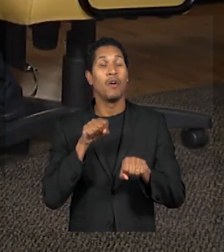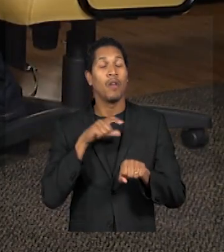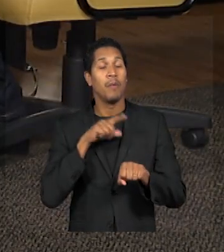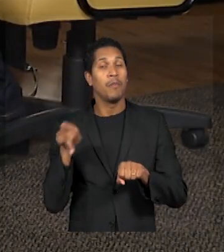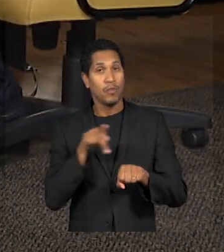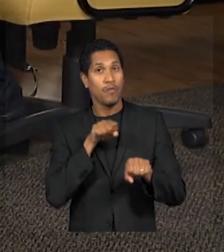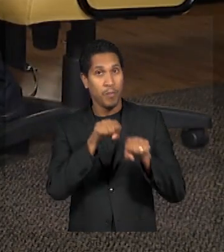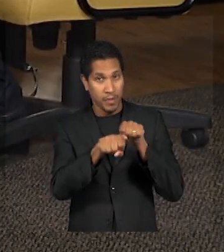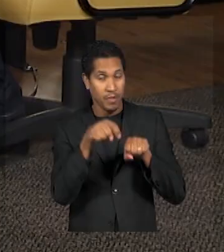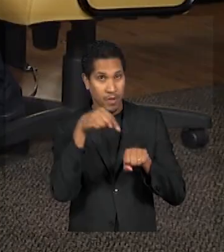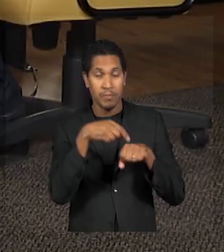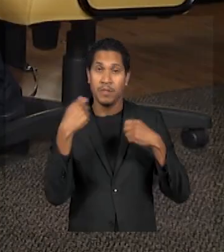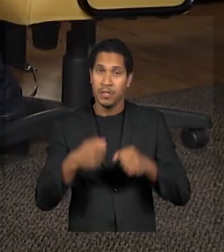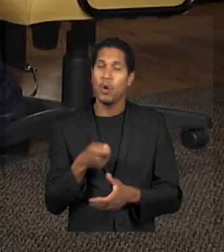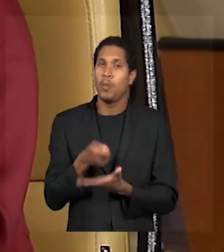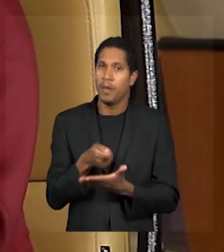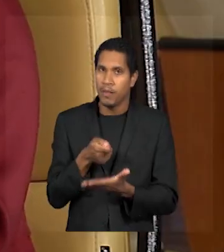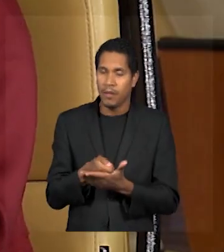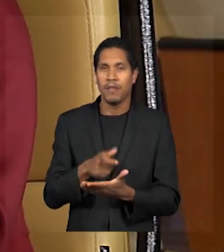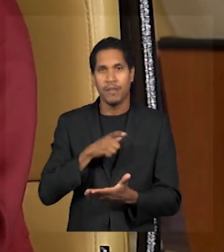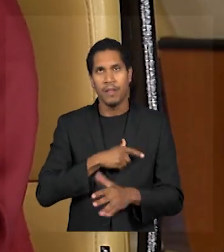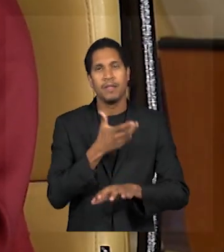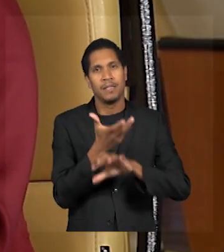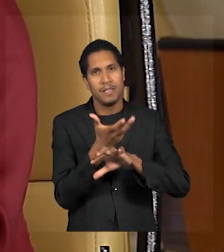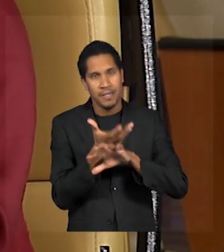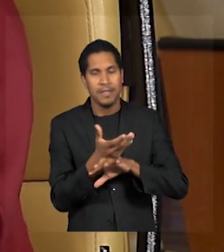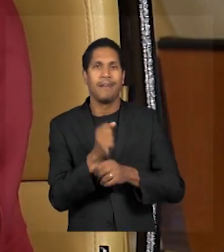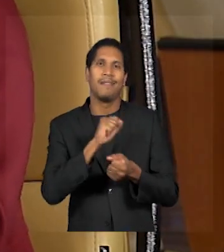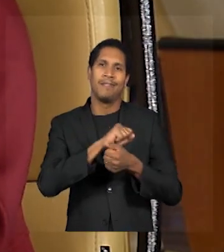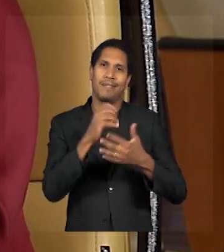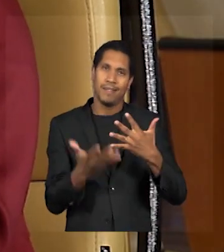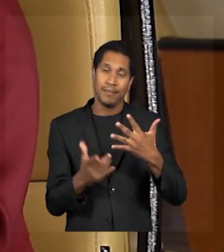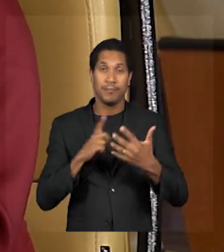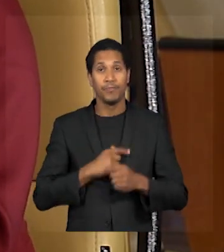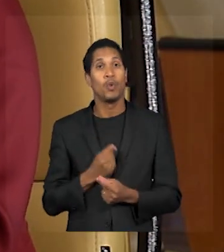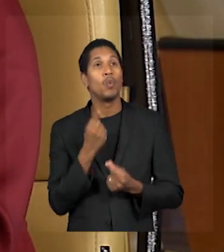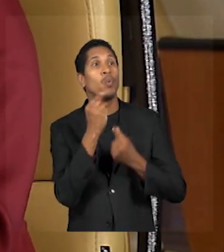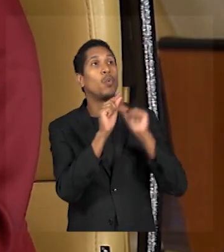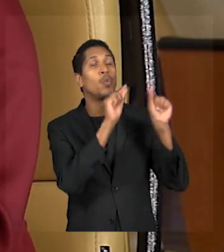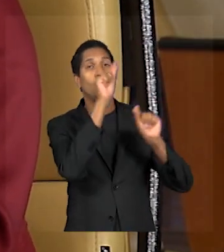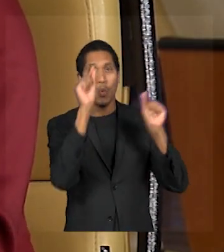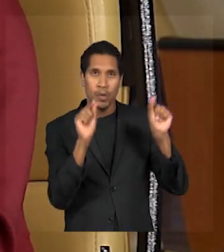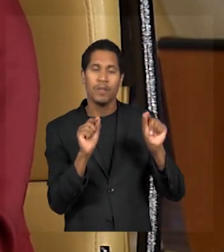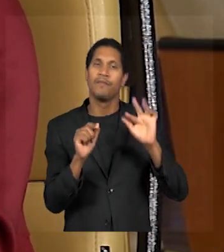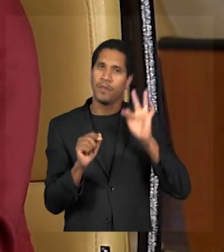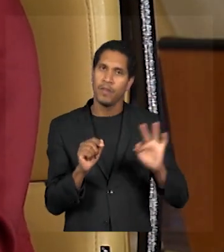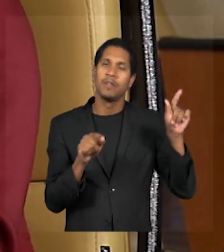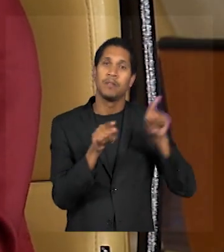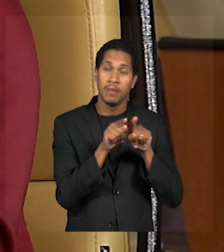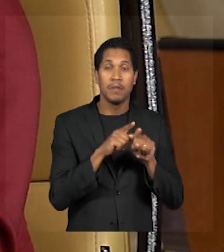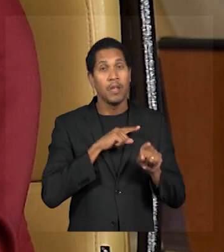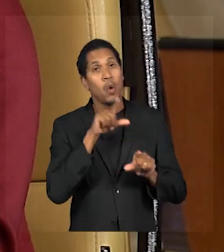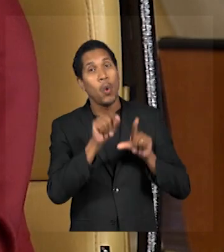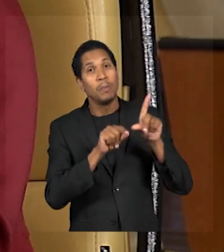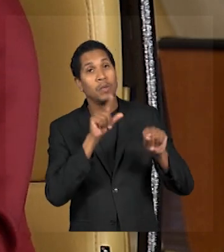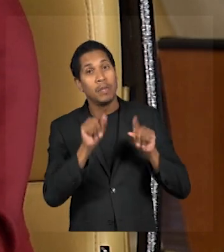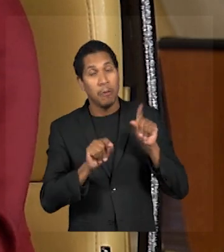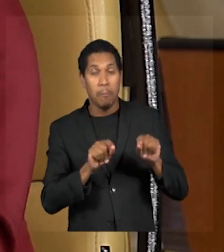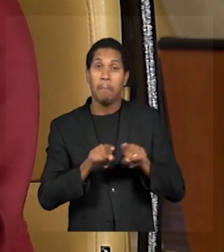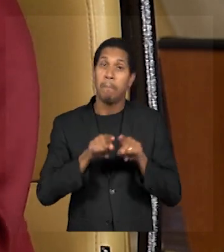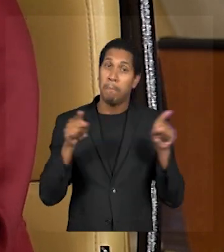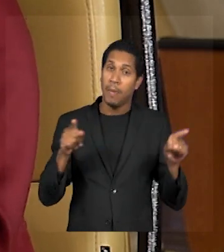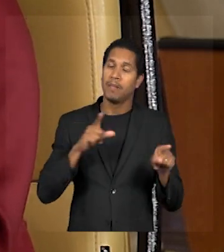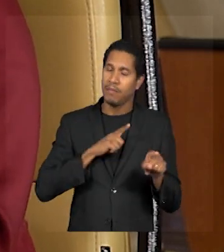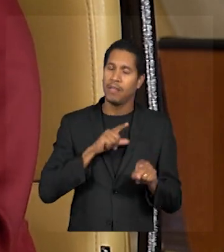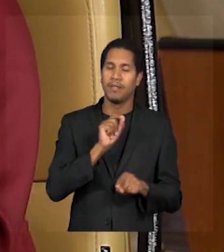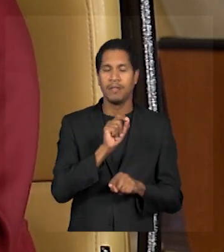professores já coloca como obrigatório a disciplina de Libras. E em outras graduações também. fica como opcional, mas entra